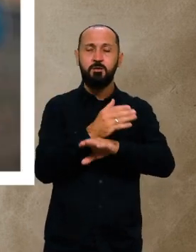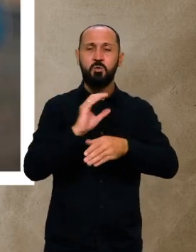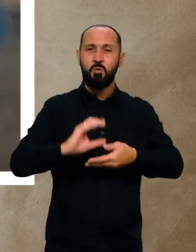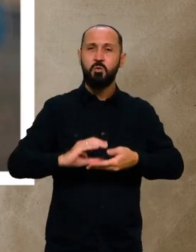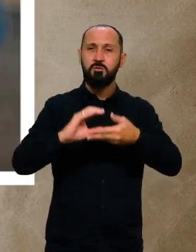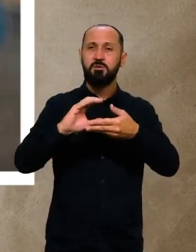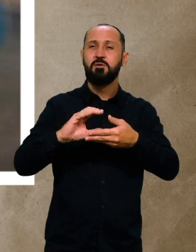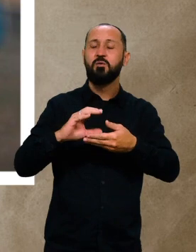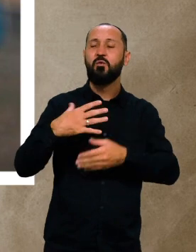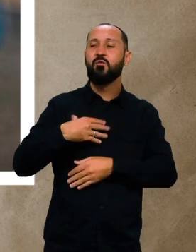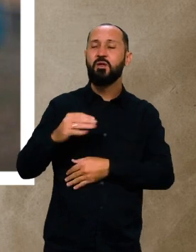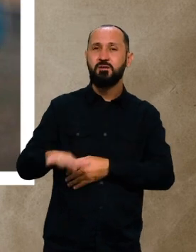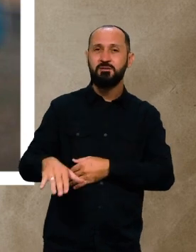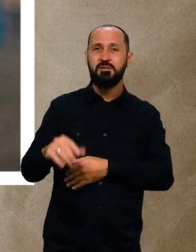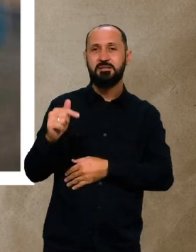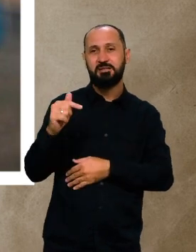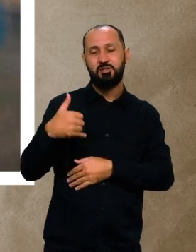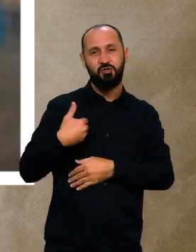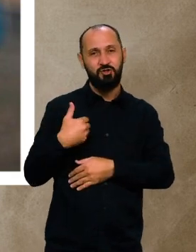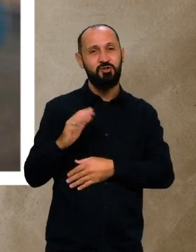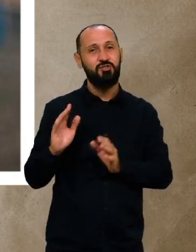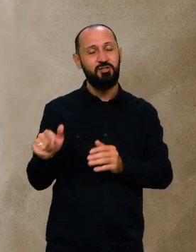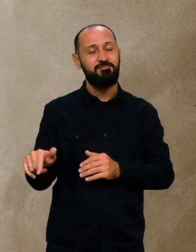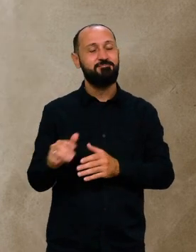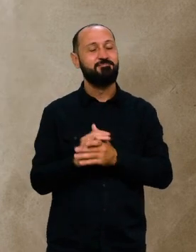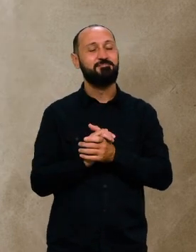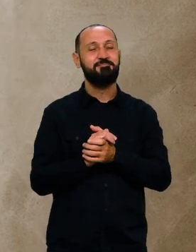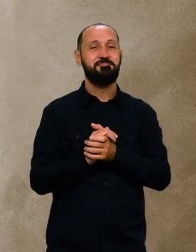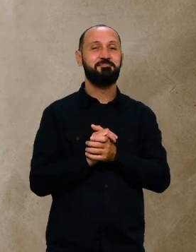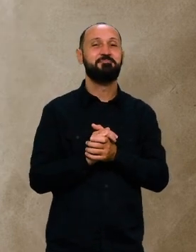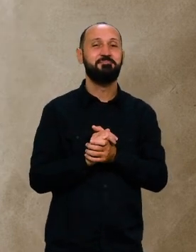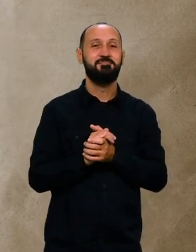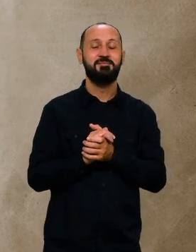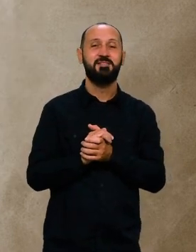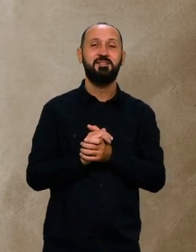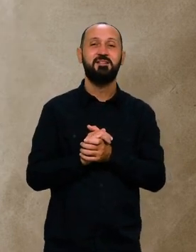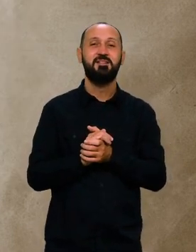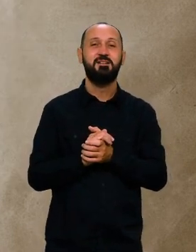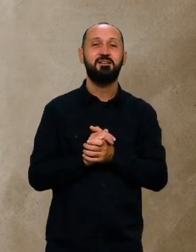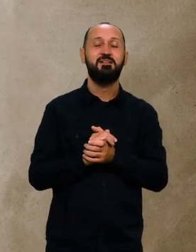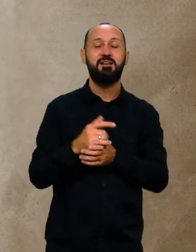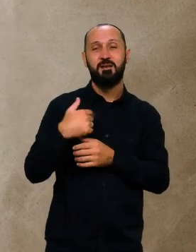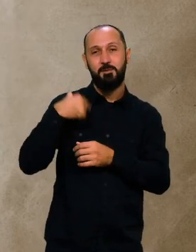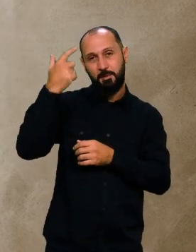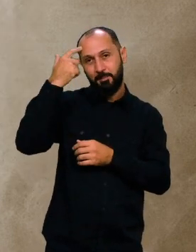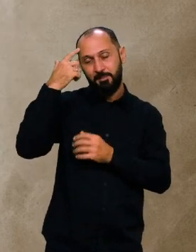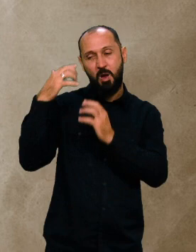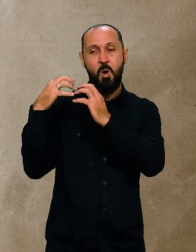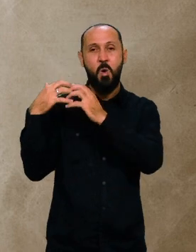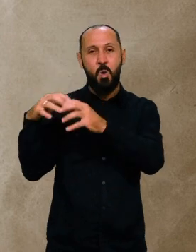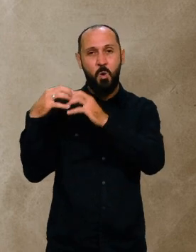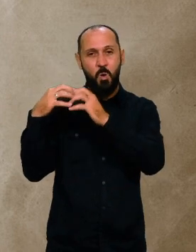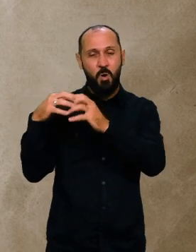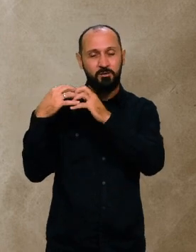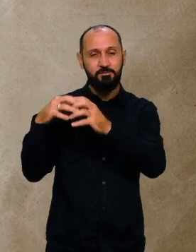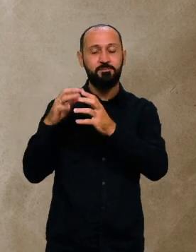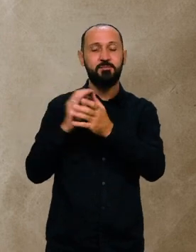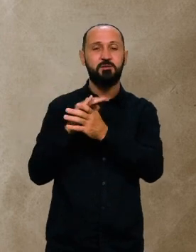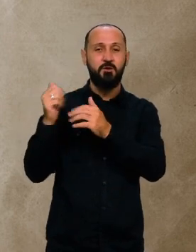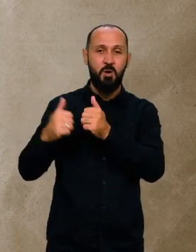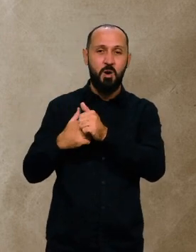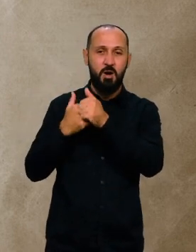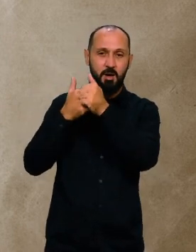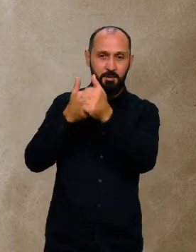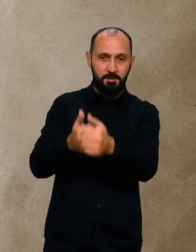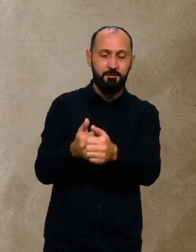estando no conselho. Quantos anos tem seu filho? Meu filho tem 7 anos. E aí é uma mente em formação, é um serzinho em formação, a